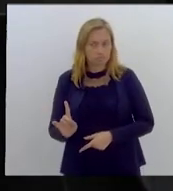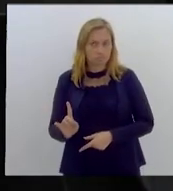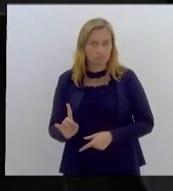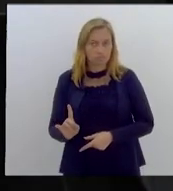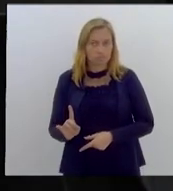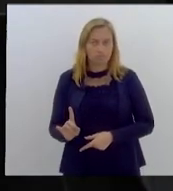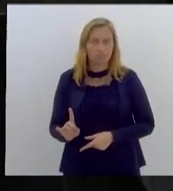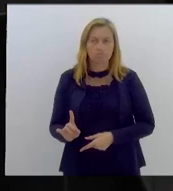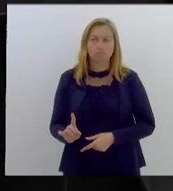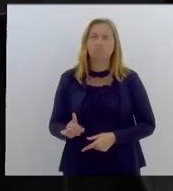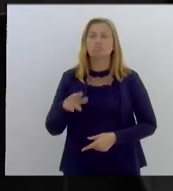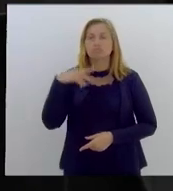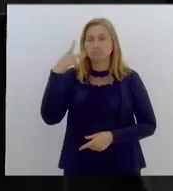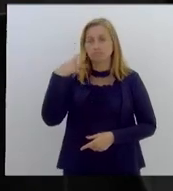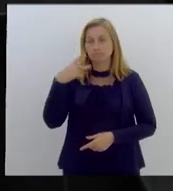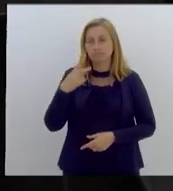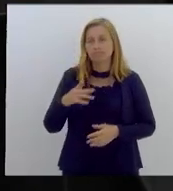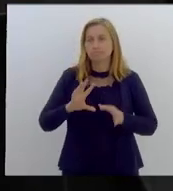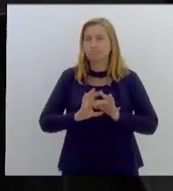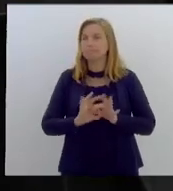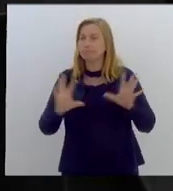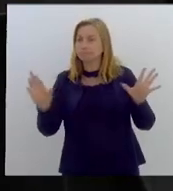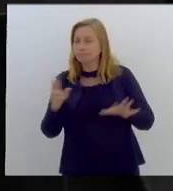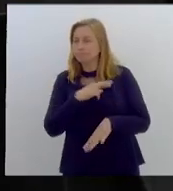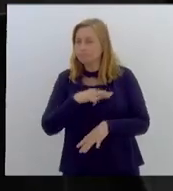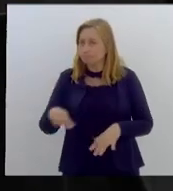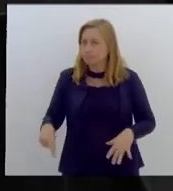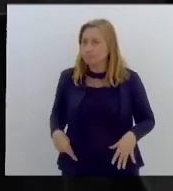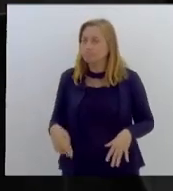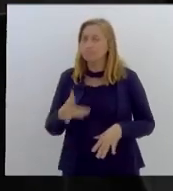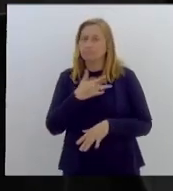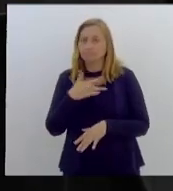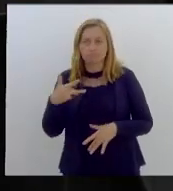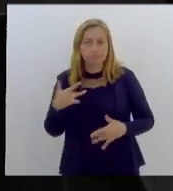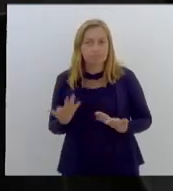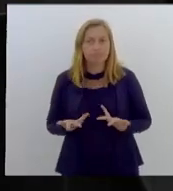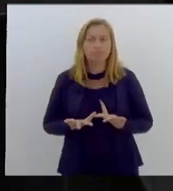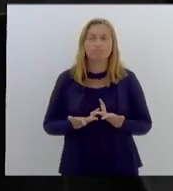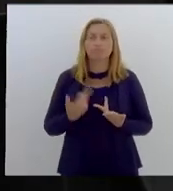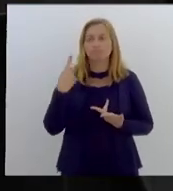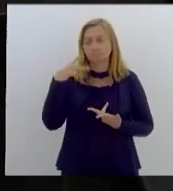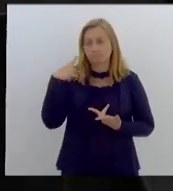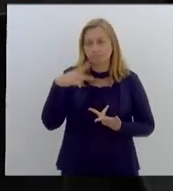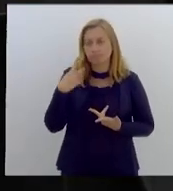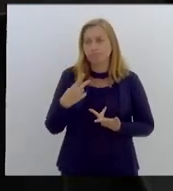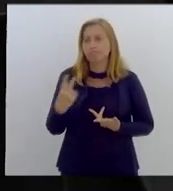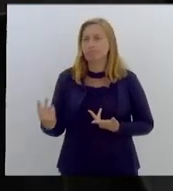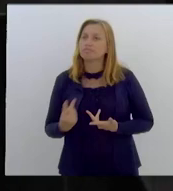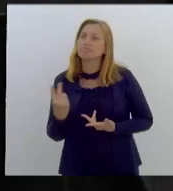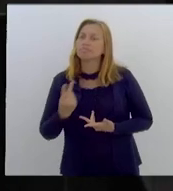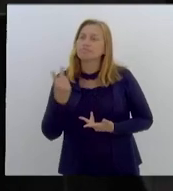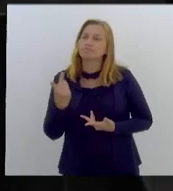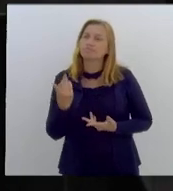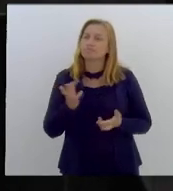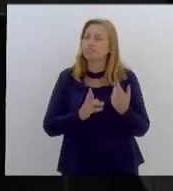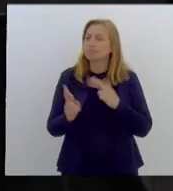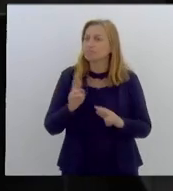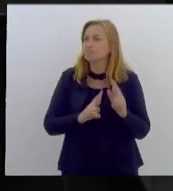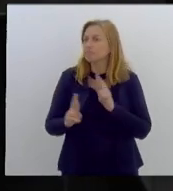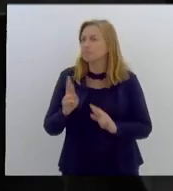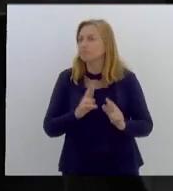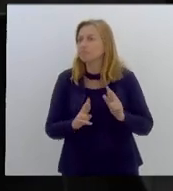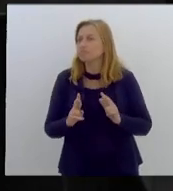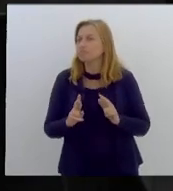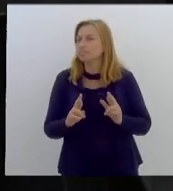Um parlamento republicano, um parlamento saudável, um parlamento que preza pela relação